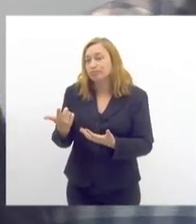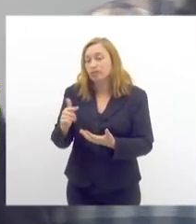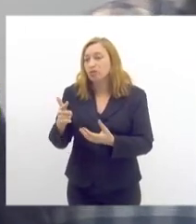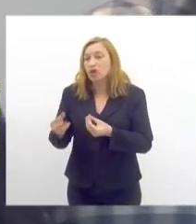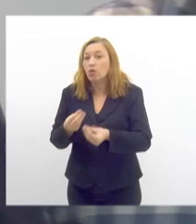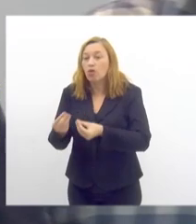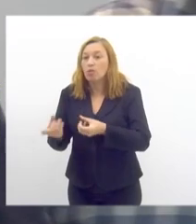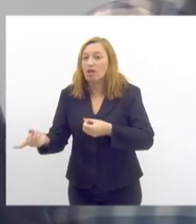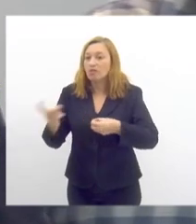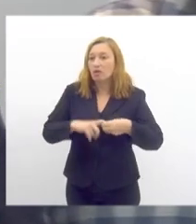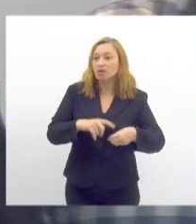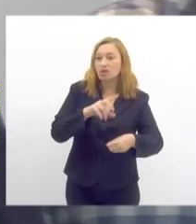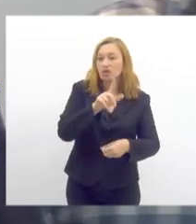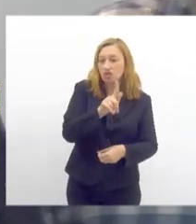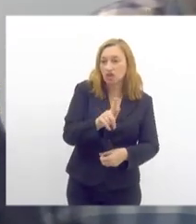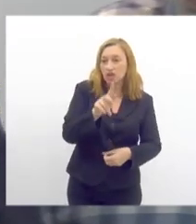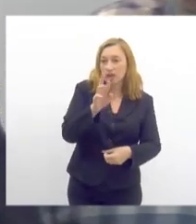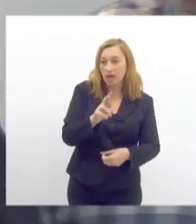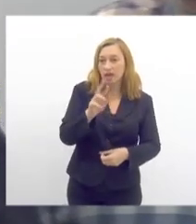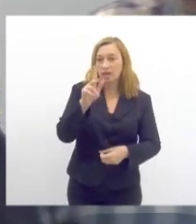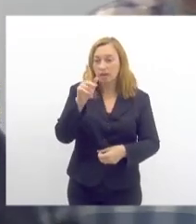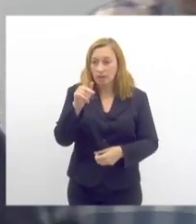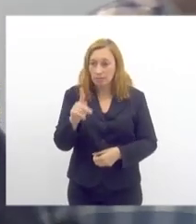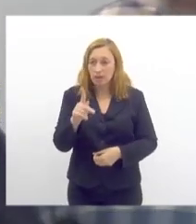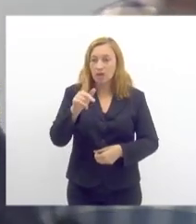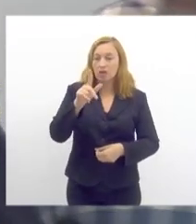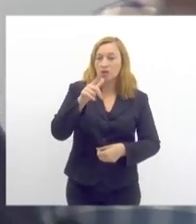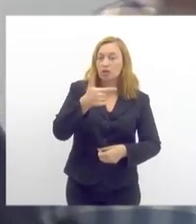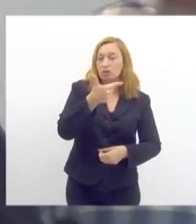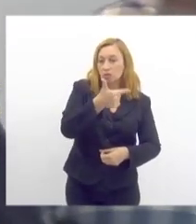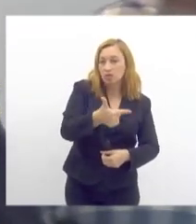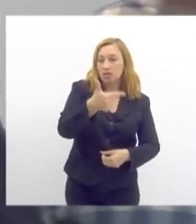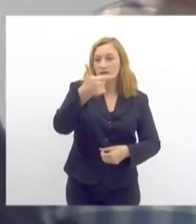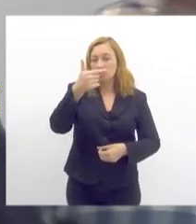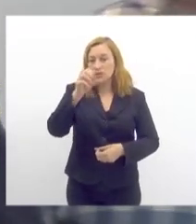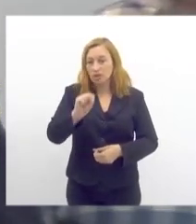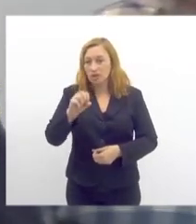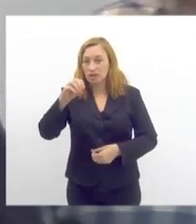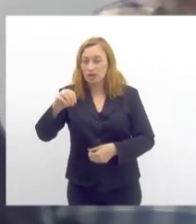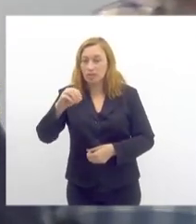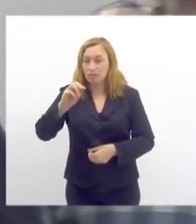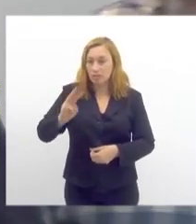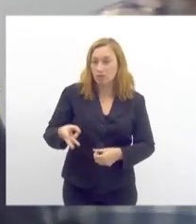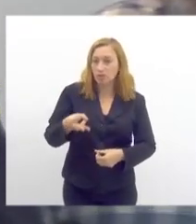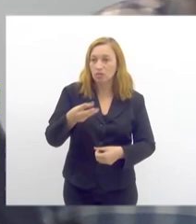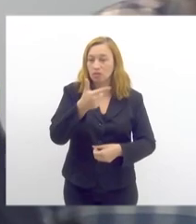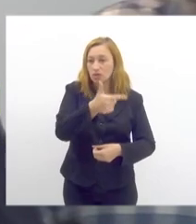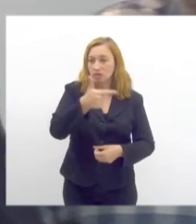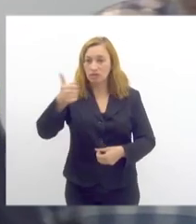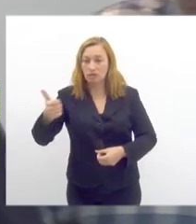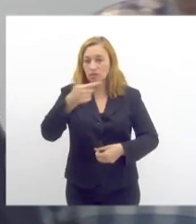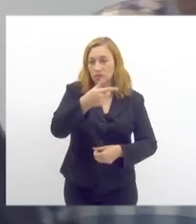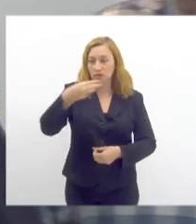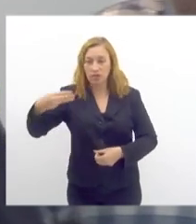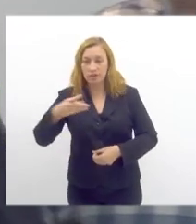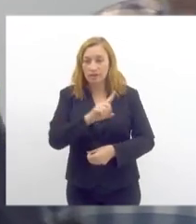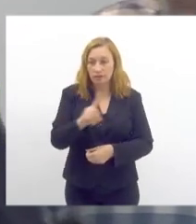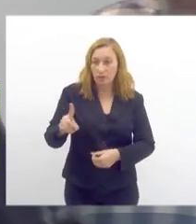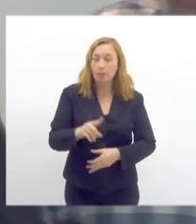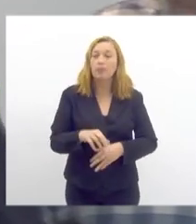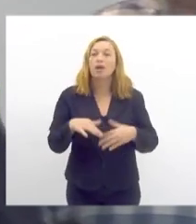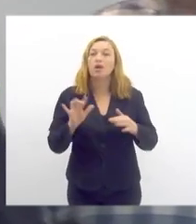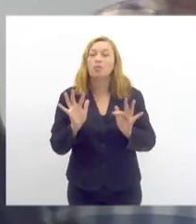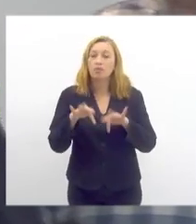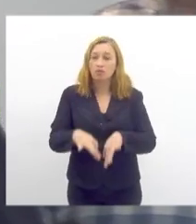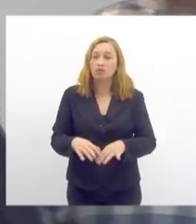GRT, esses 280 milhões em 2022, certamente, e em 2023 também não. Por fim,